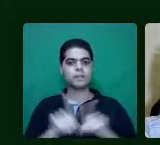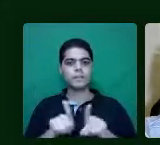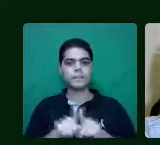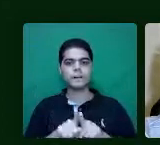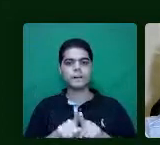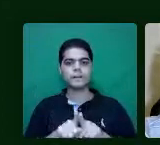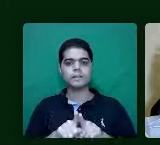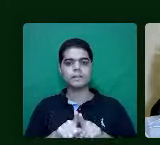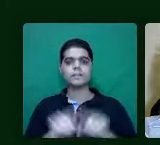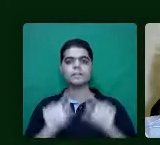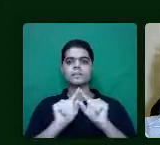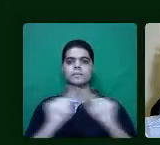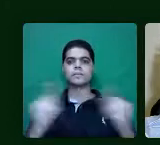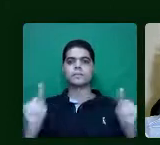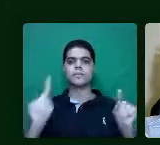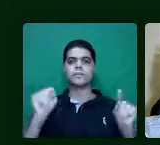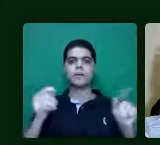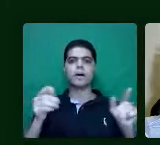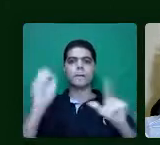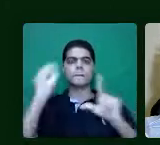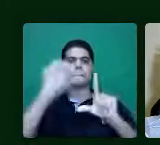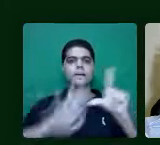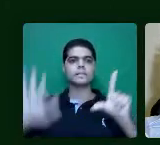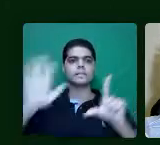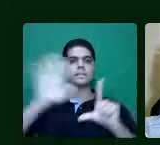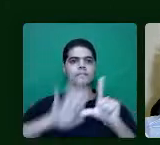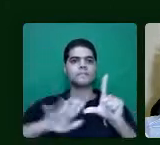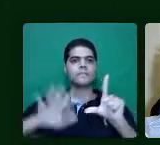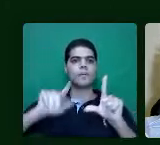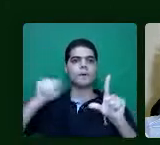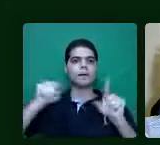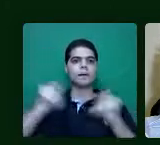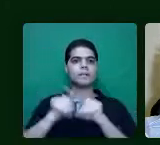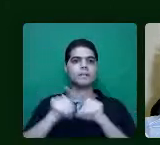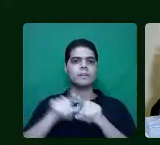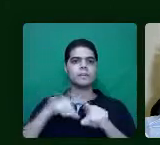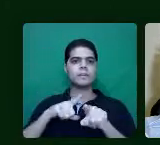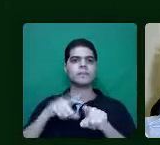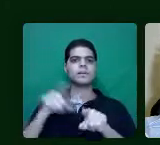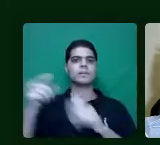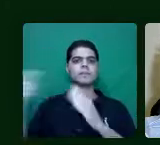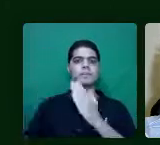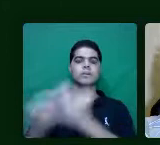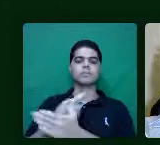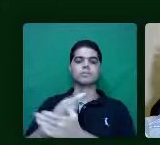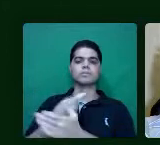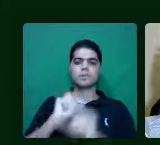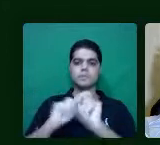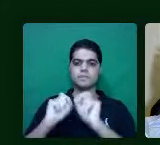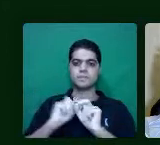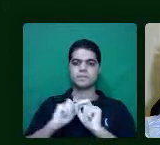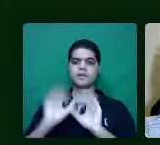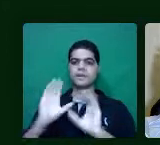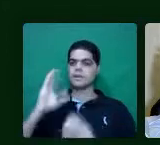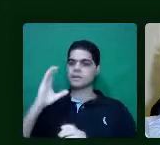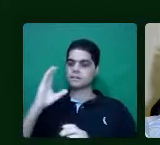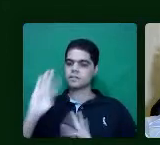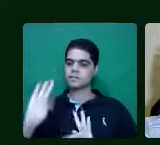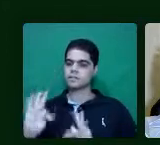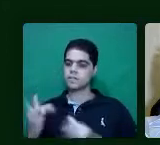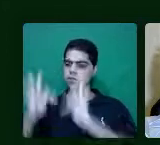vai usar. O professor Luiz perguntou se as soluções necessariamente devem ser tecnológicas. Não necessariamente, às vezes tem uma